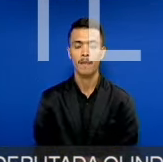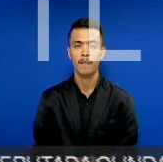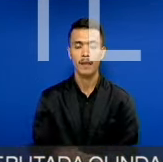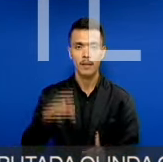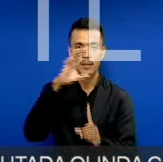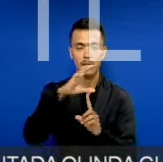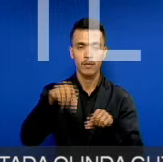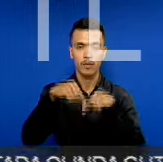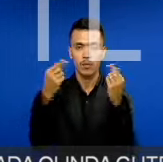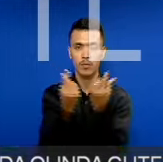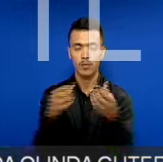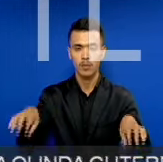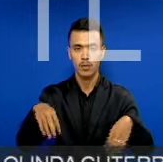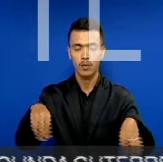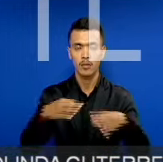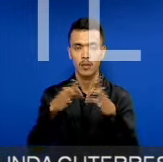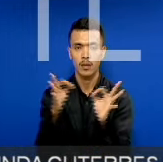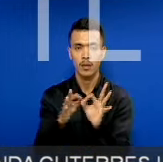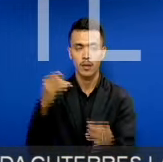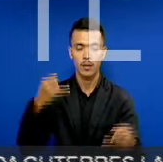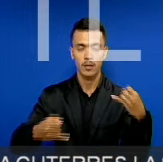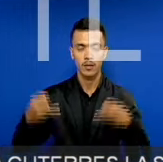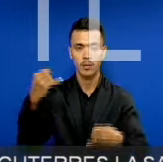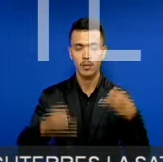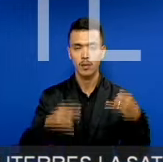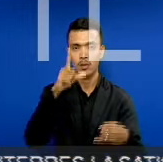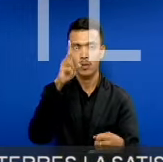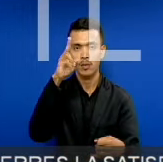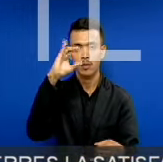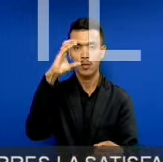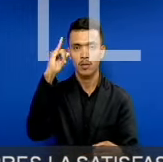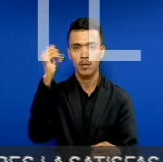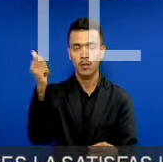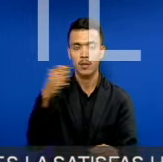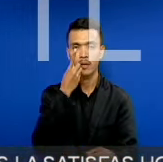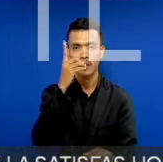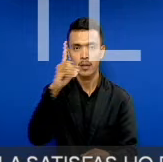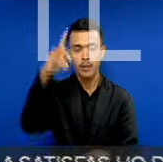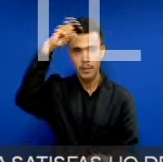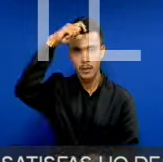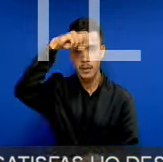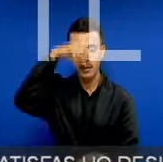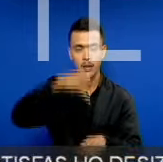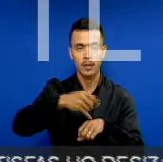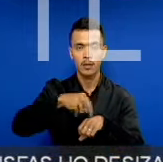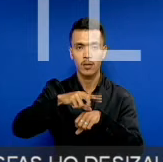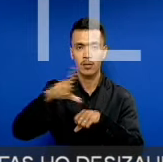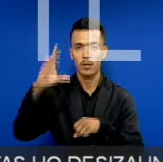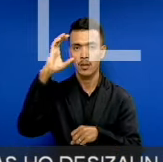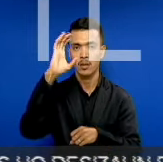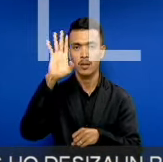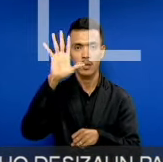Coordenadora Grupo Trabalho ba Reforma Setor Justiça, Lúcia Lobato, declara Perito Internacional na Lima ba Reforma